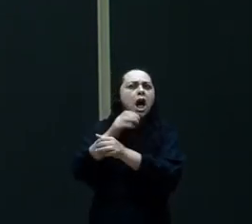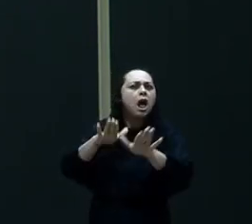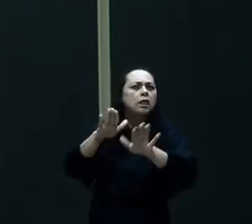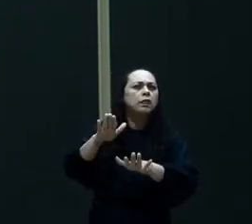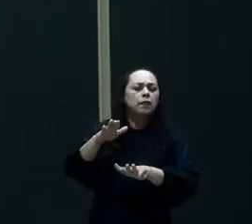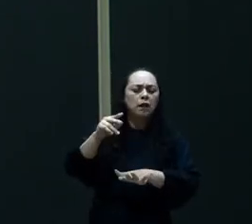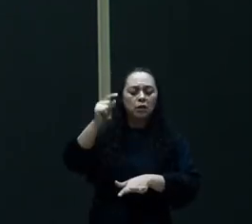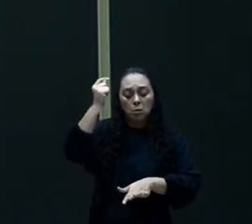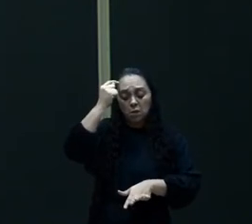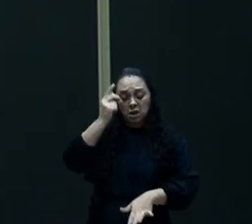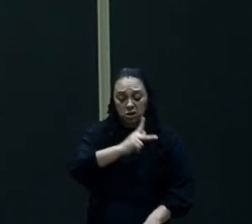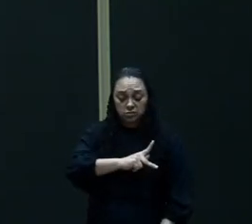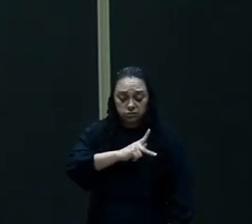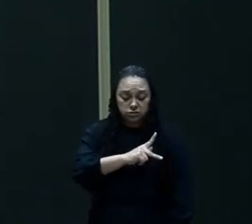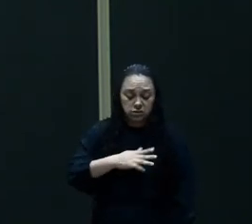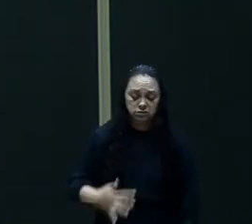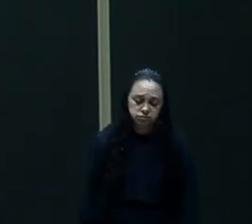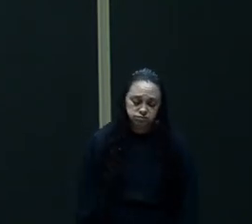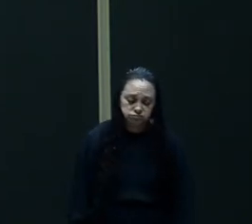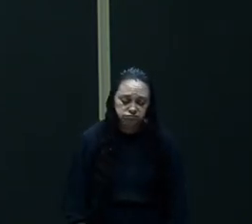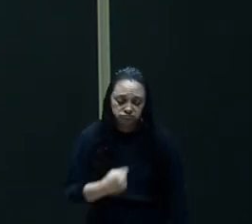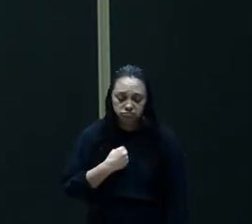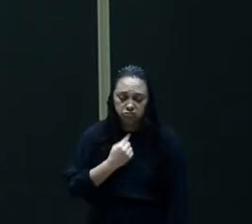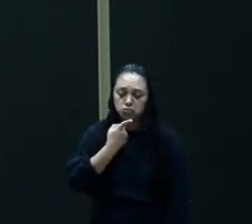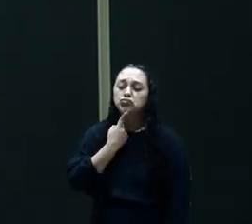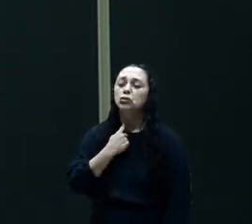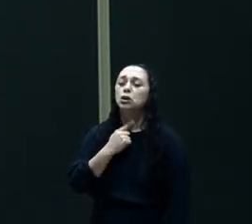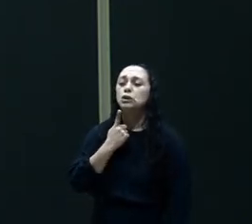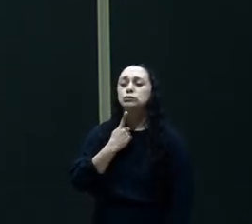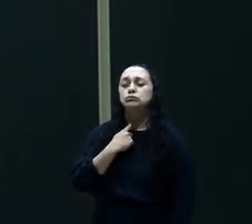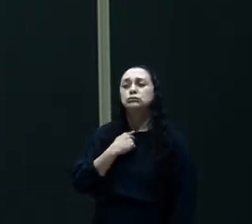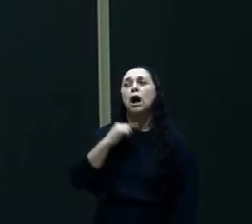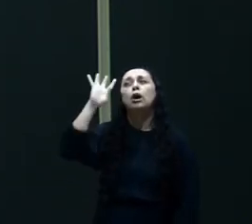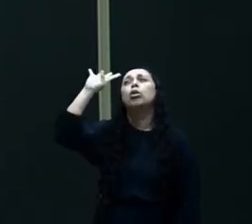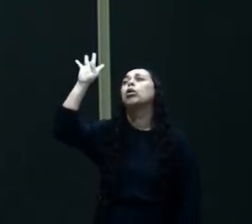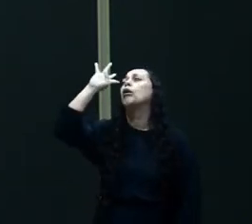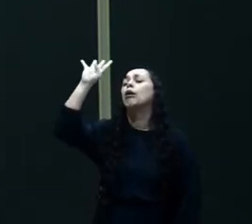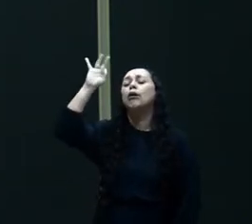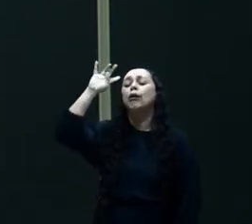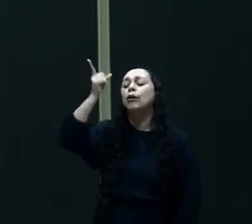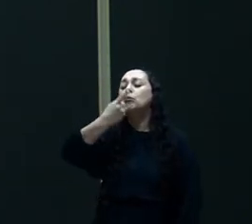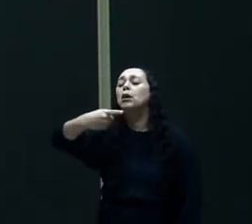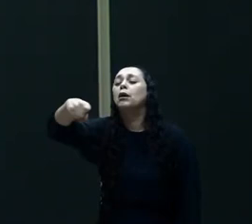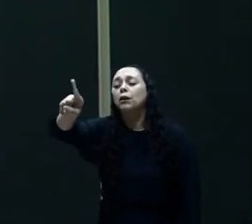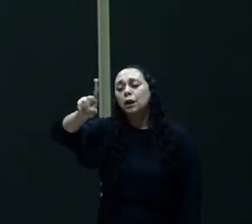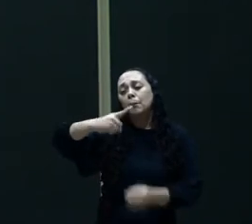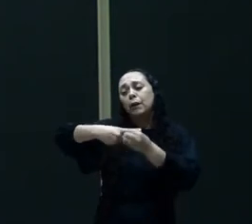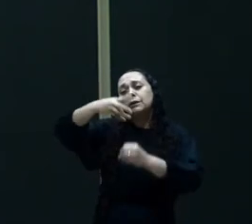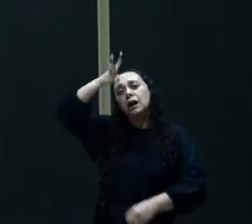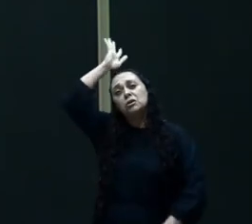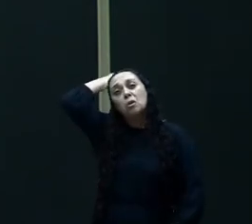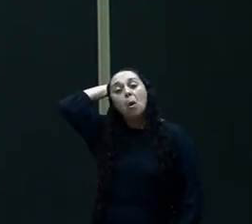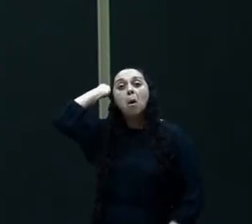Paulo que o sonho de ir para Roma não aconteceria mais devido tamanho o